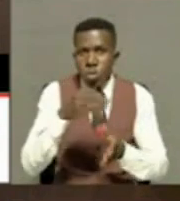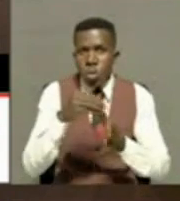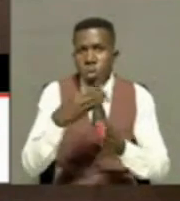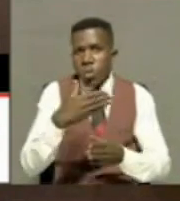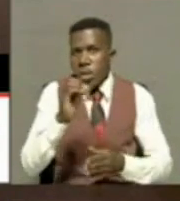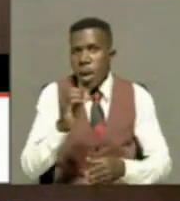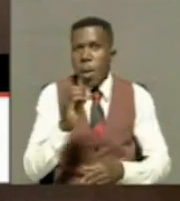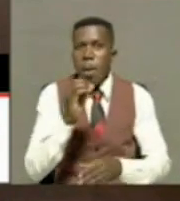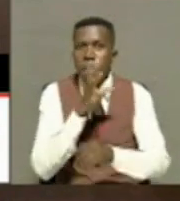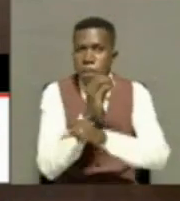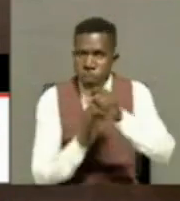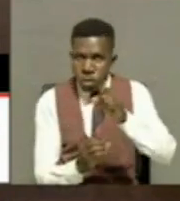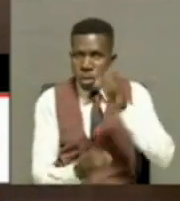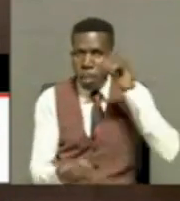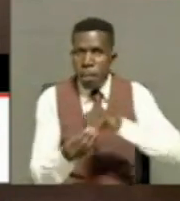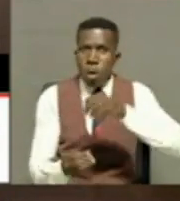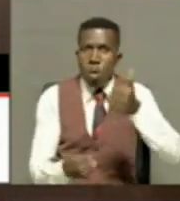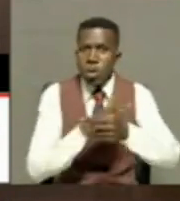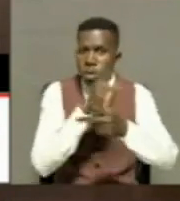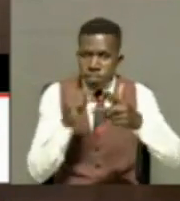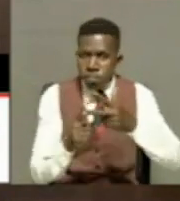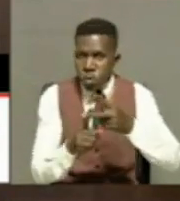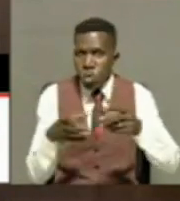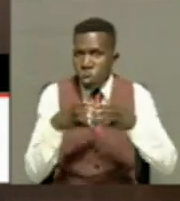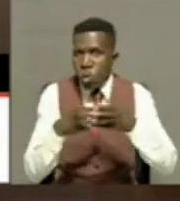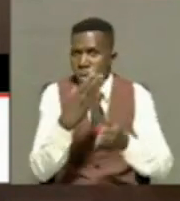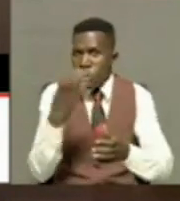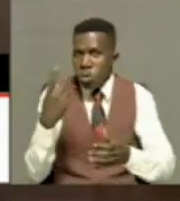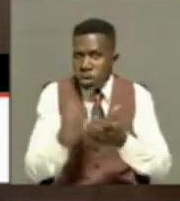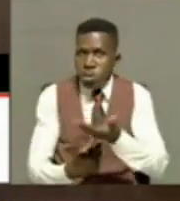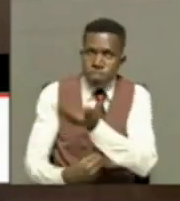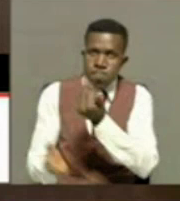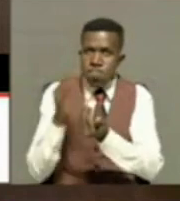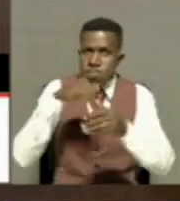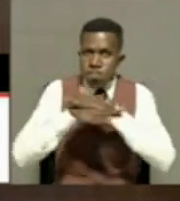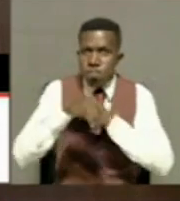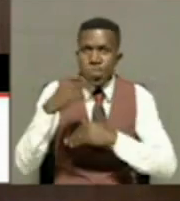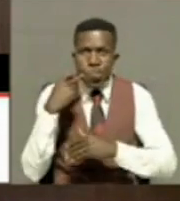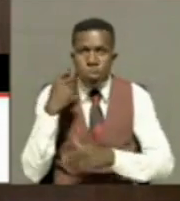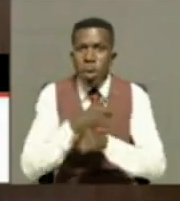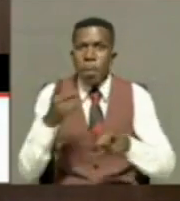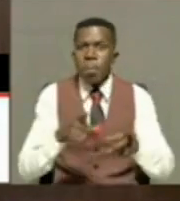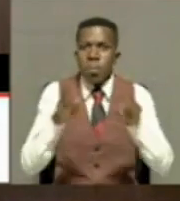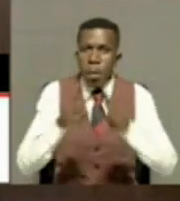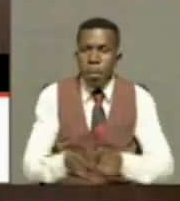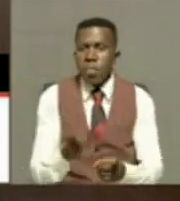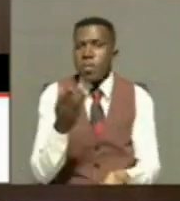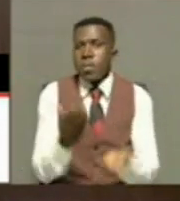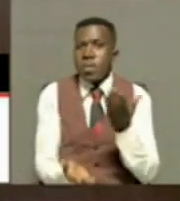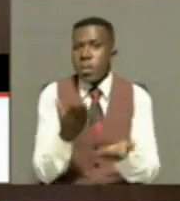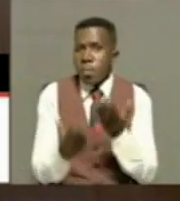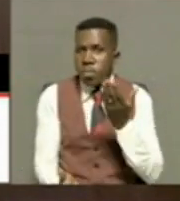10%. Um terceiro grupo de bens de consumo corrente, que também, dependendo das suas características e, como